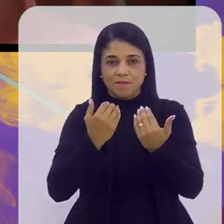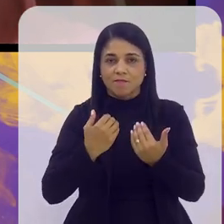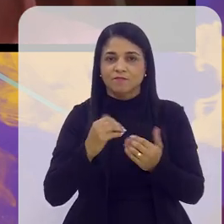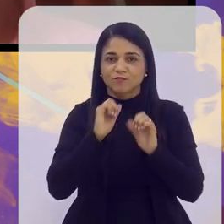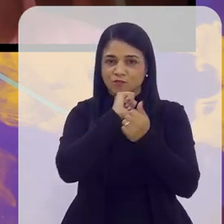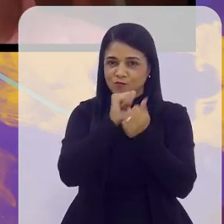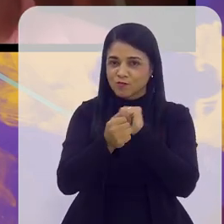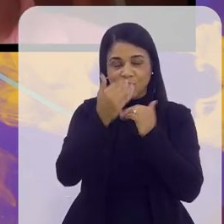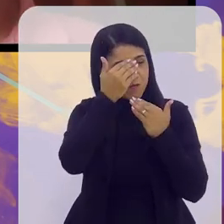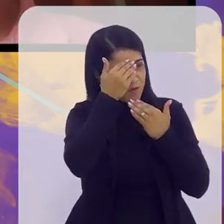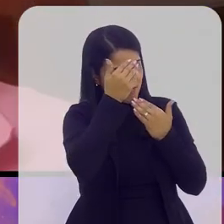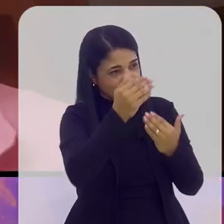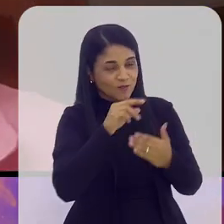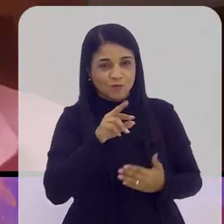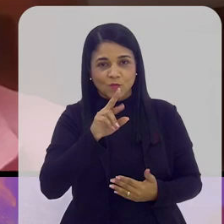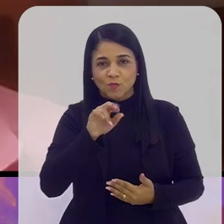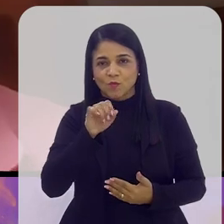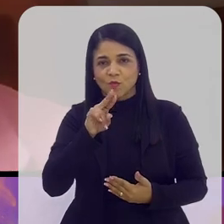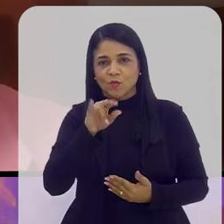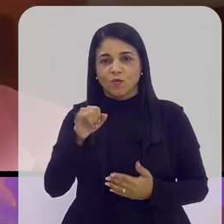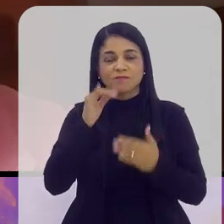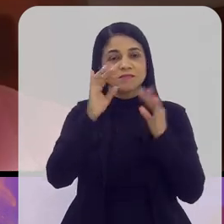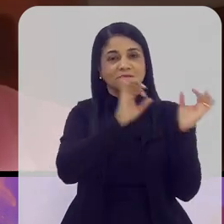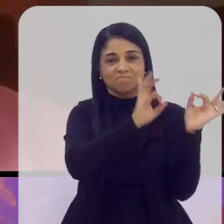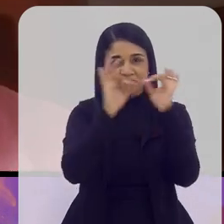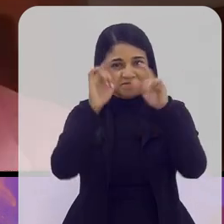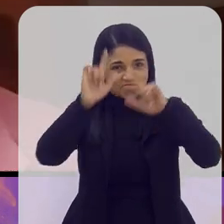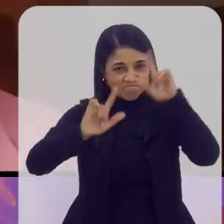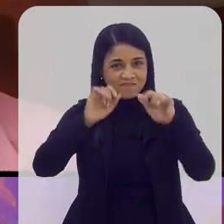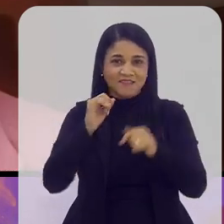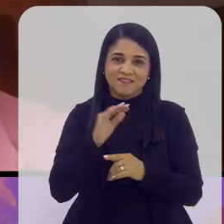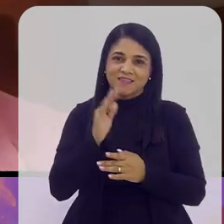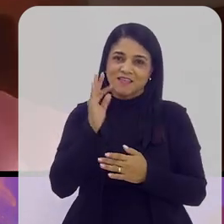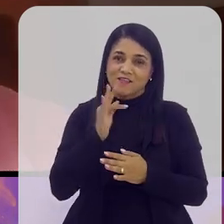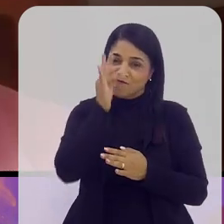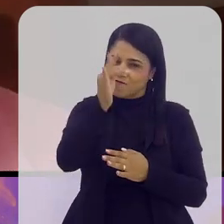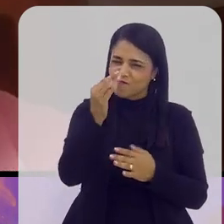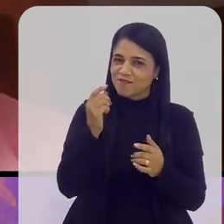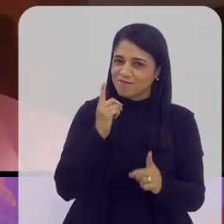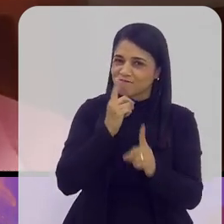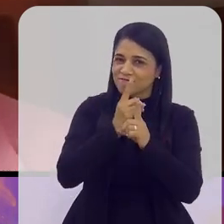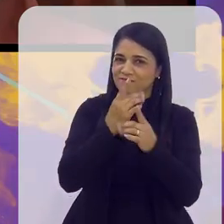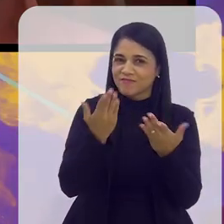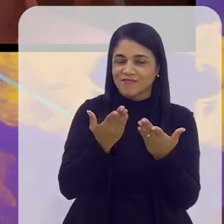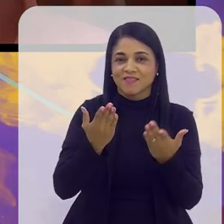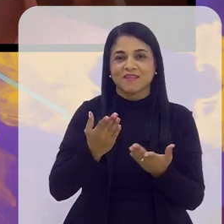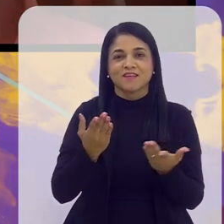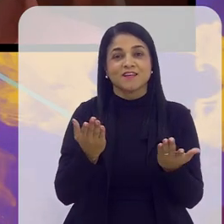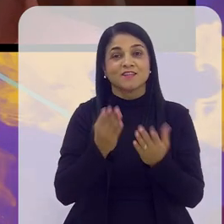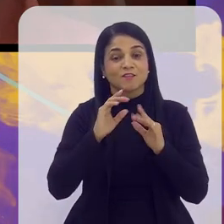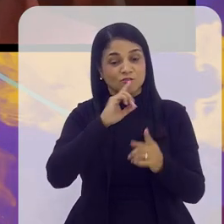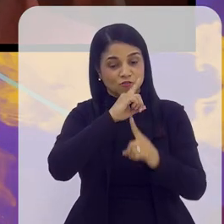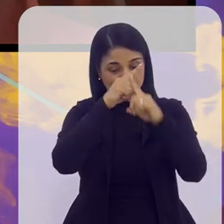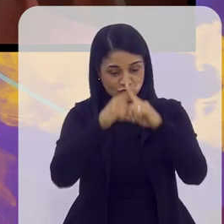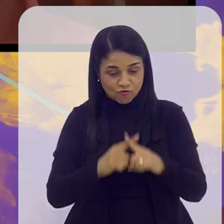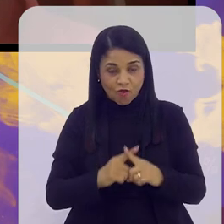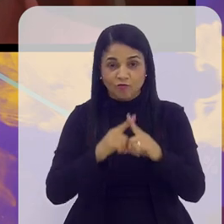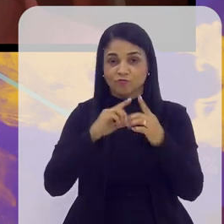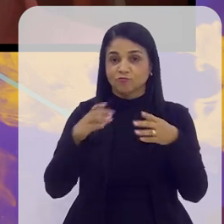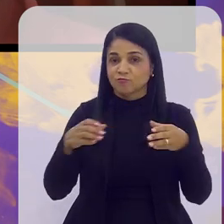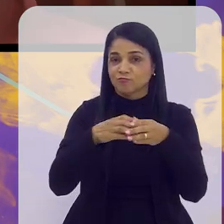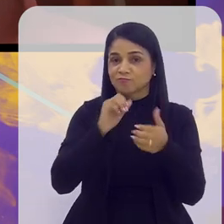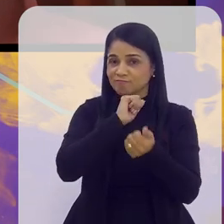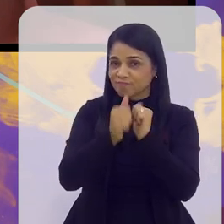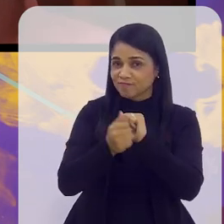vez no Arena Esportiva. Eu que agradeço, Rui. Um abraço a você, aos telespectadores e até uma próxima. Até a próxima e até também